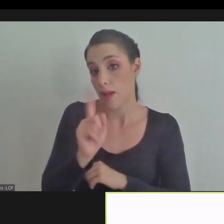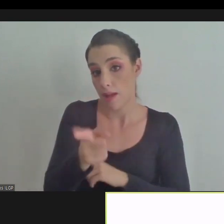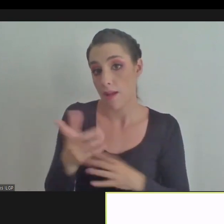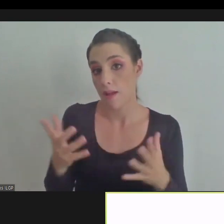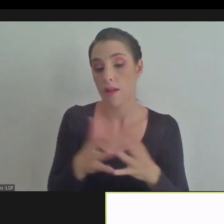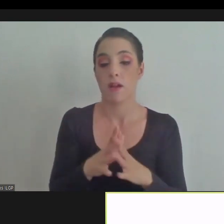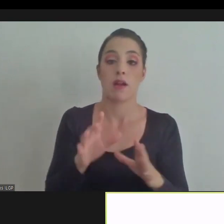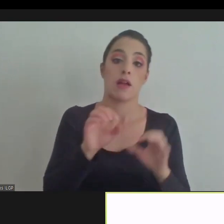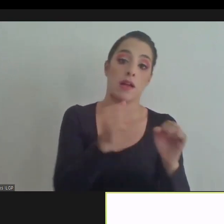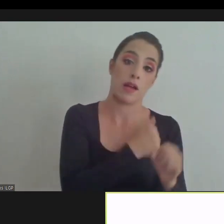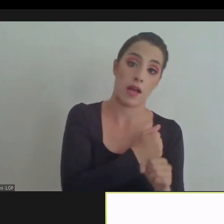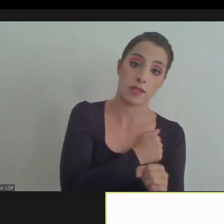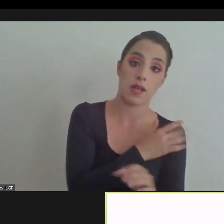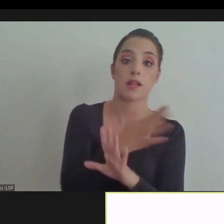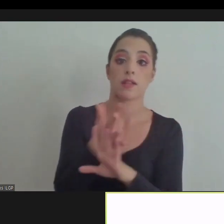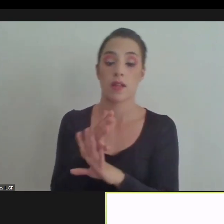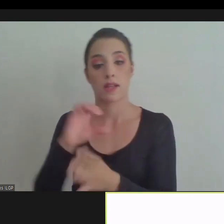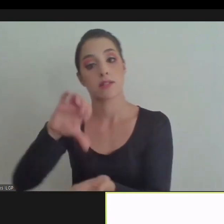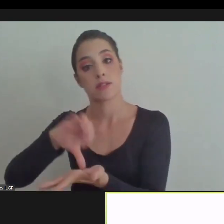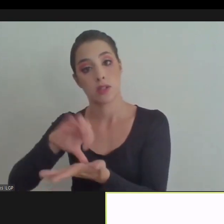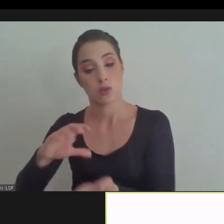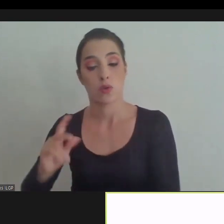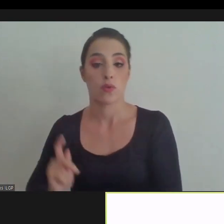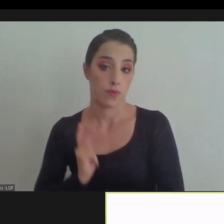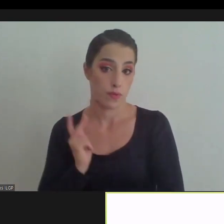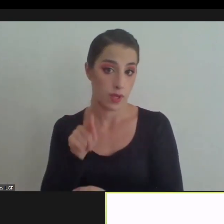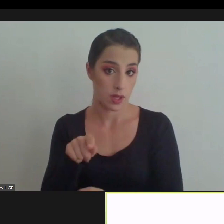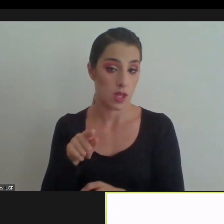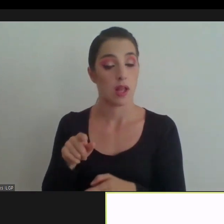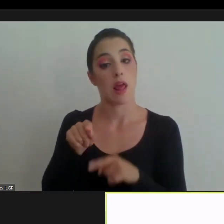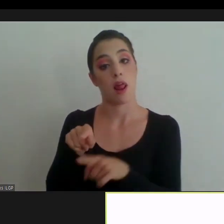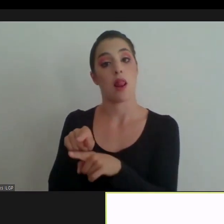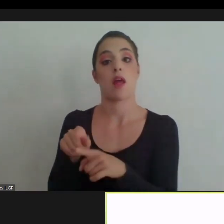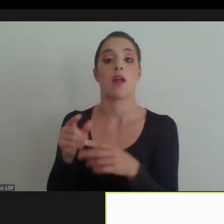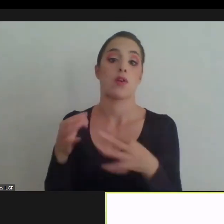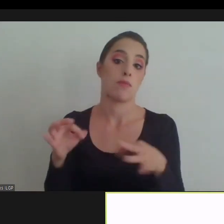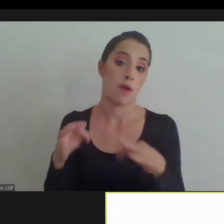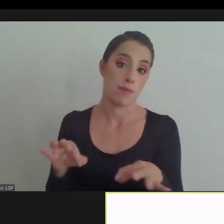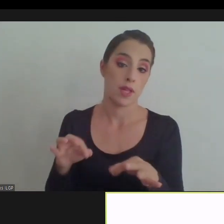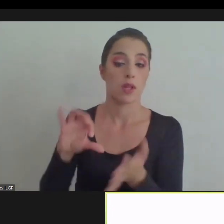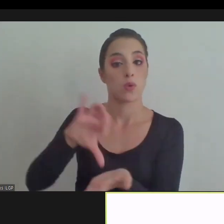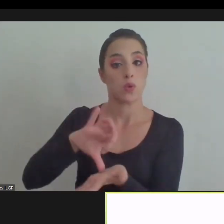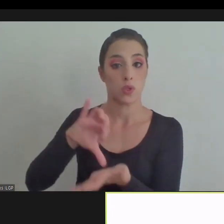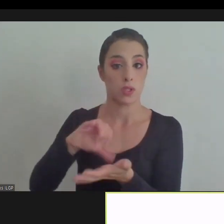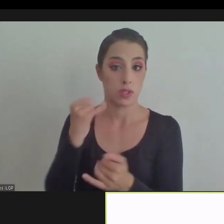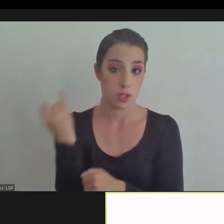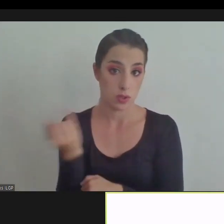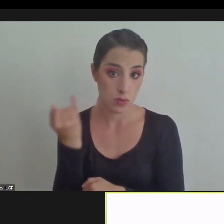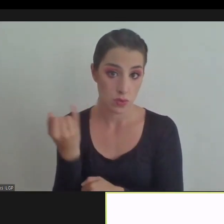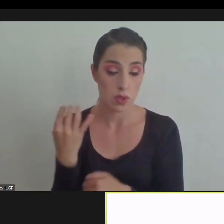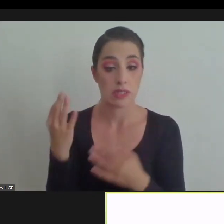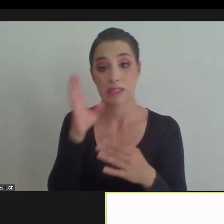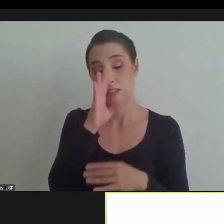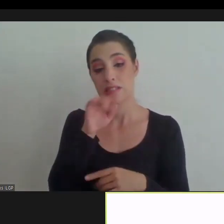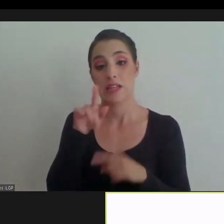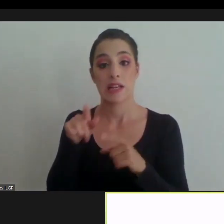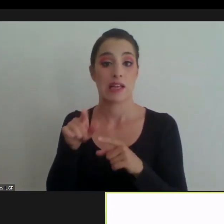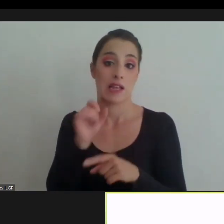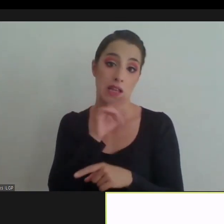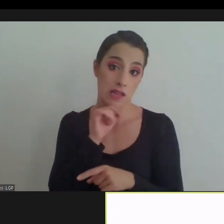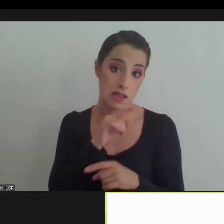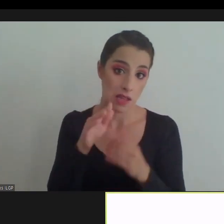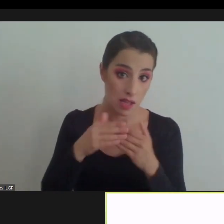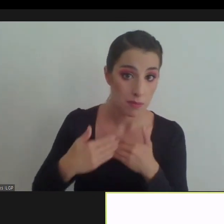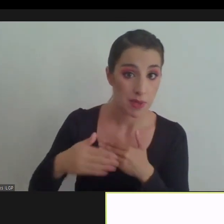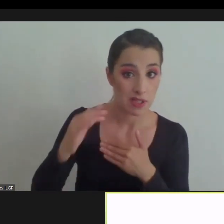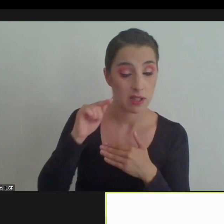ao centro da vila, onde se encontram geralmente as instituições. E se a partir de meios virtuais é possível buscar informações